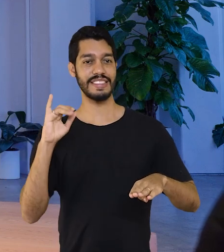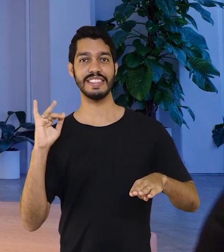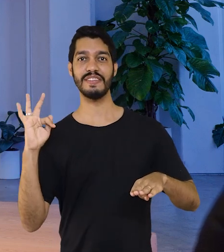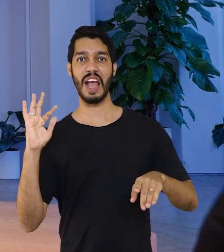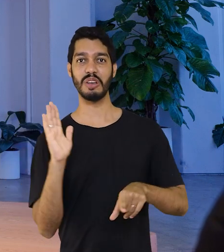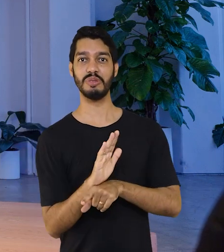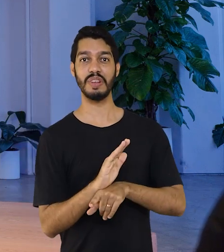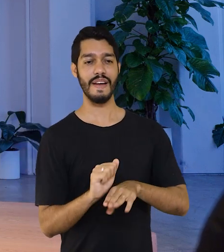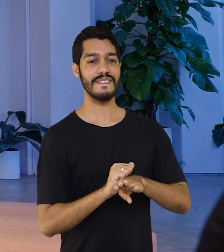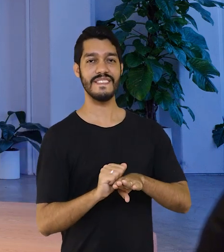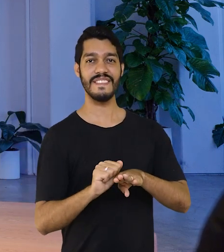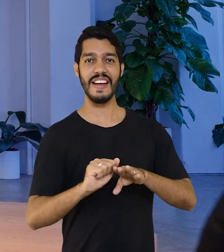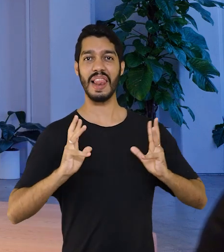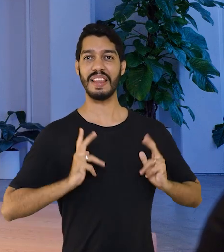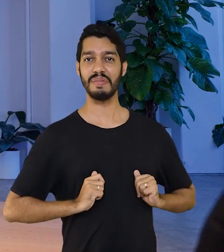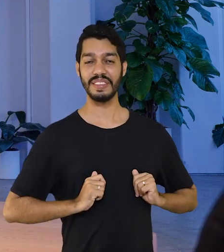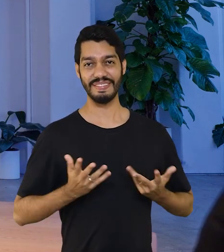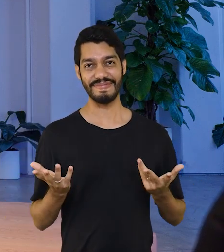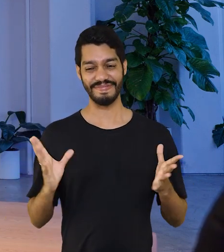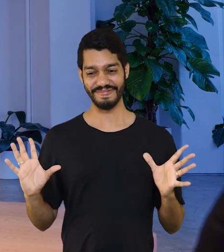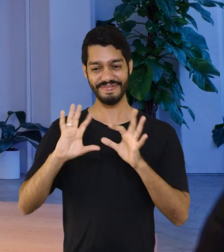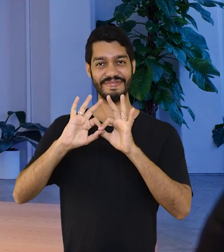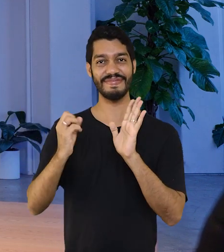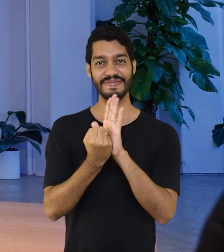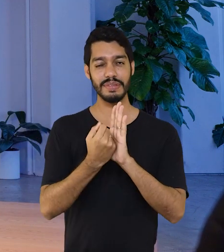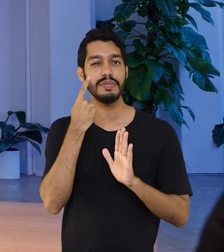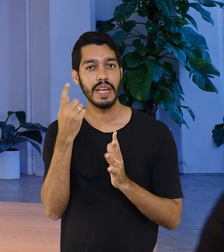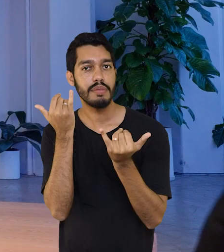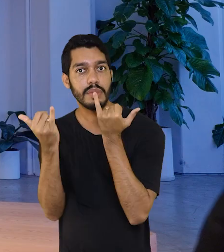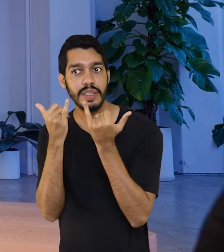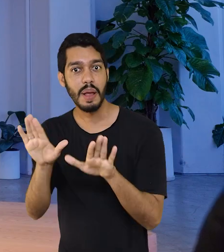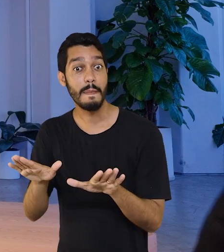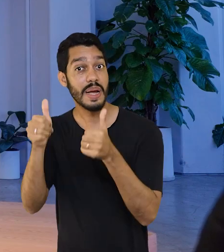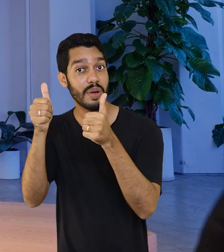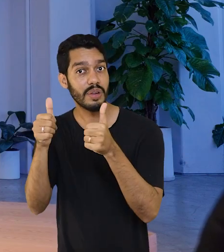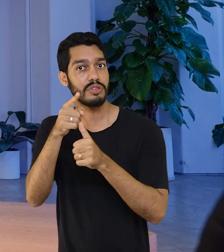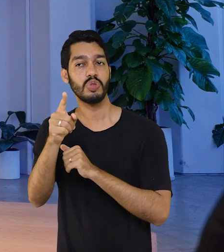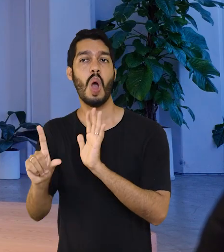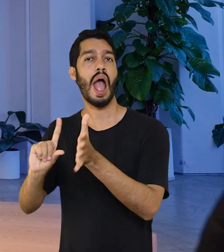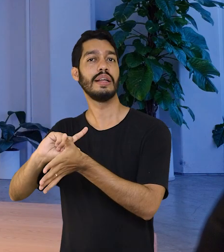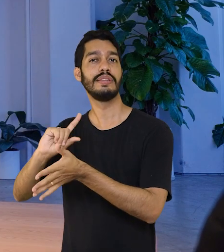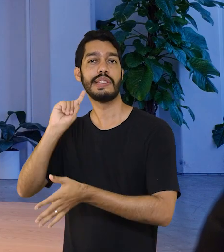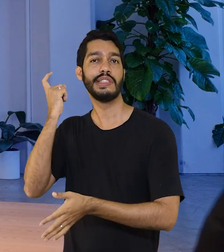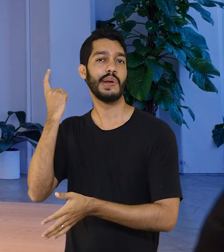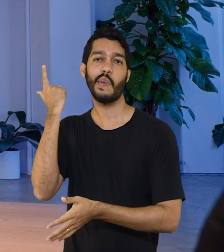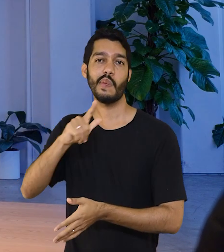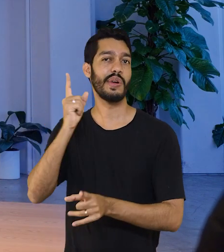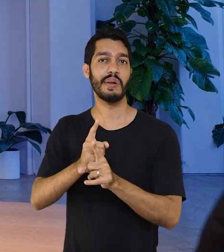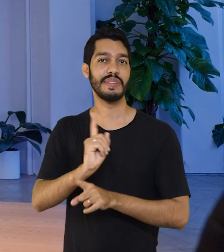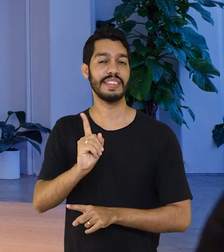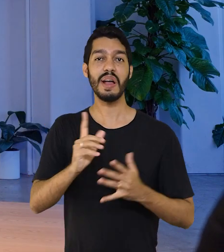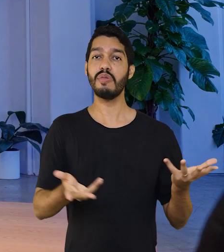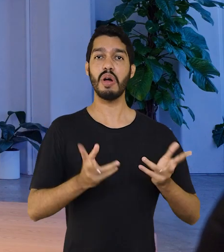Então, esse aqui é um exemplo muito concreto dessa união perfeita entre uma melhor informação, uma informação que você não encontrava